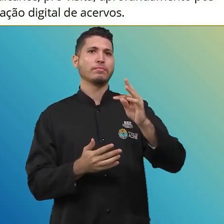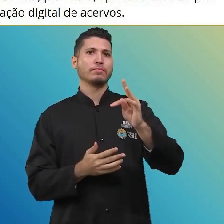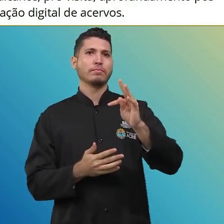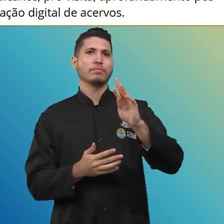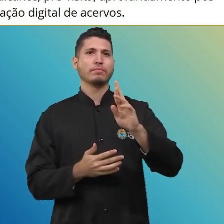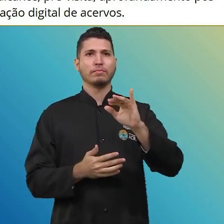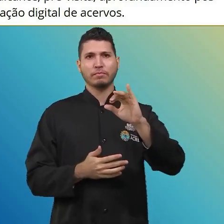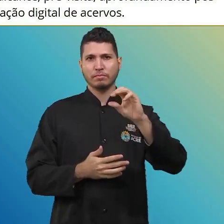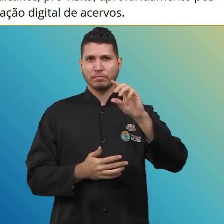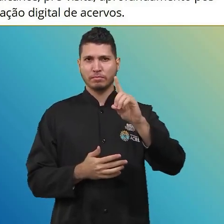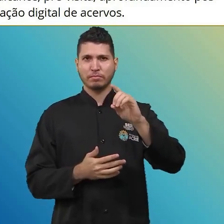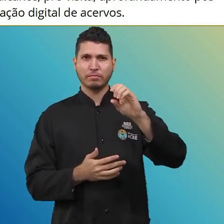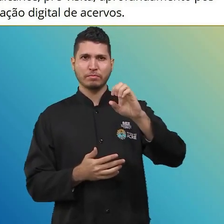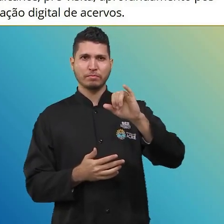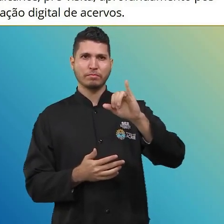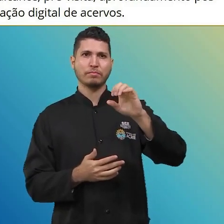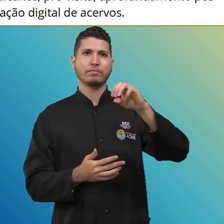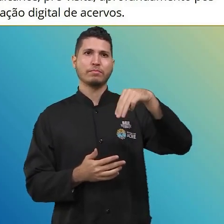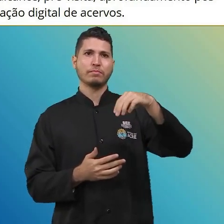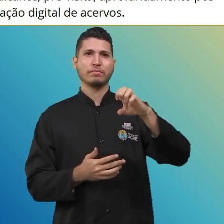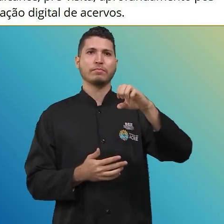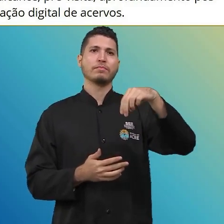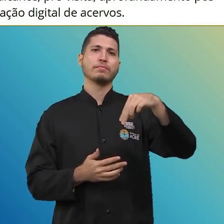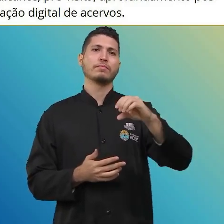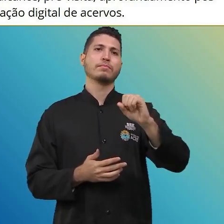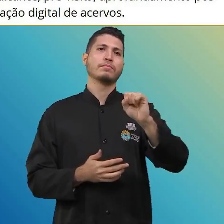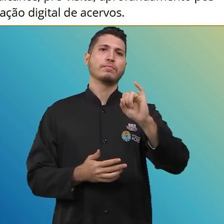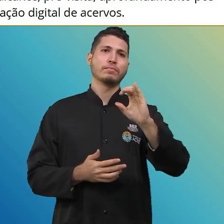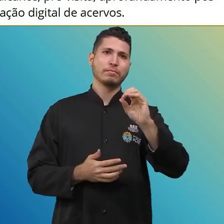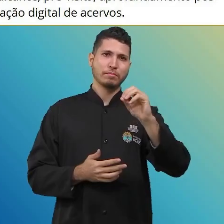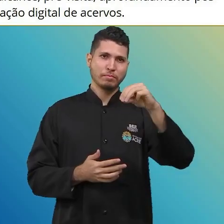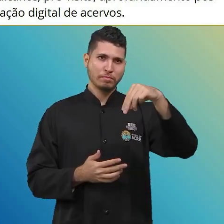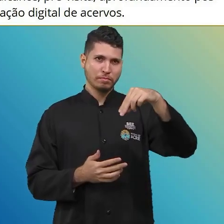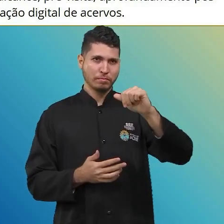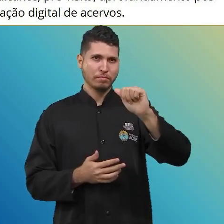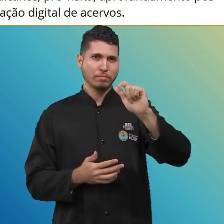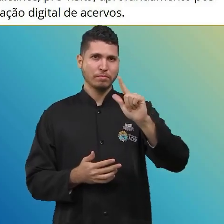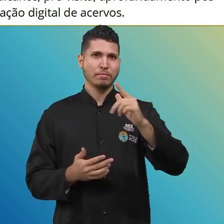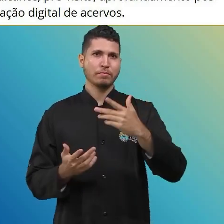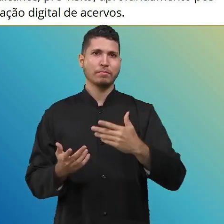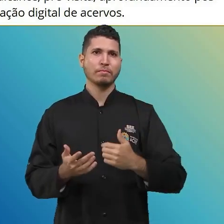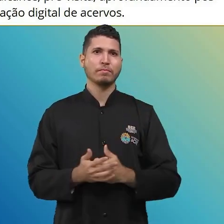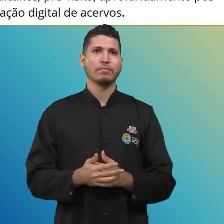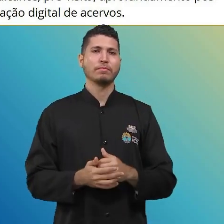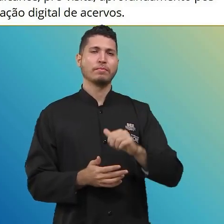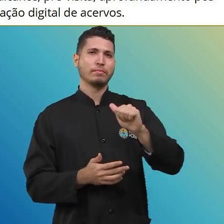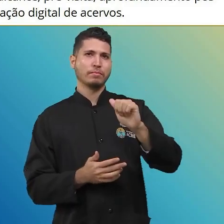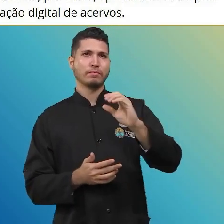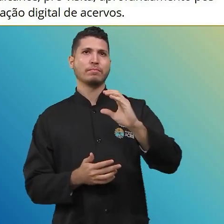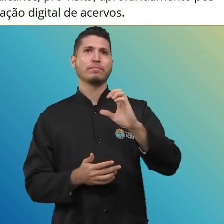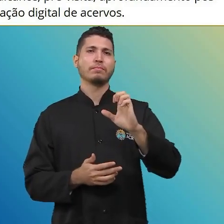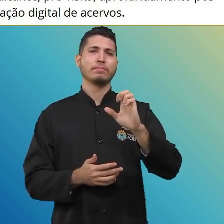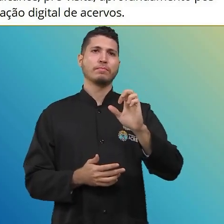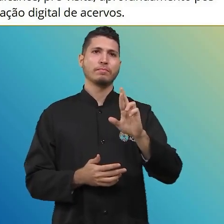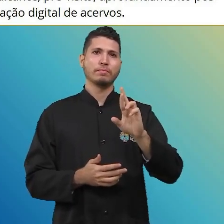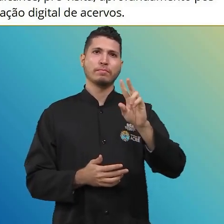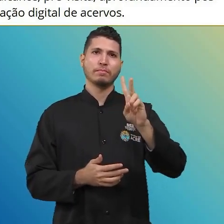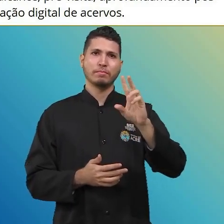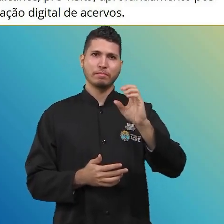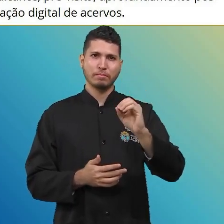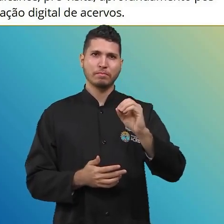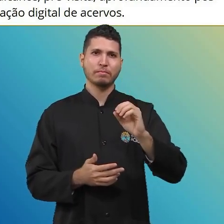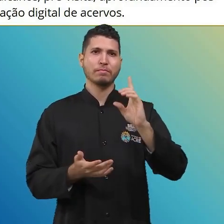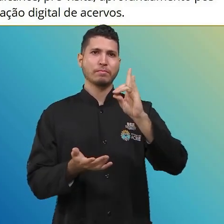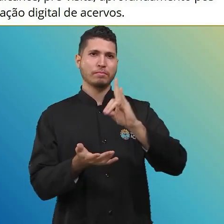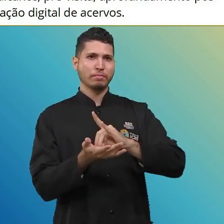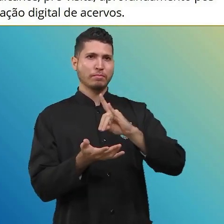lá tocar. Acervo original em loco, está lá, né? Todo o acervo. Já o museu